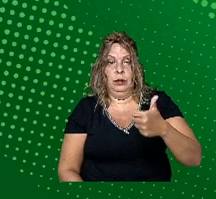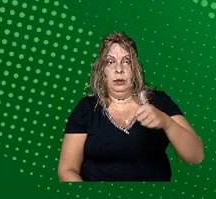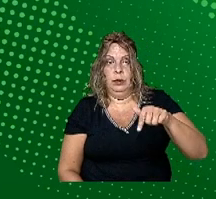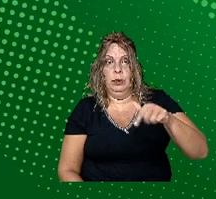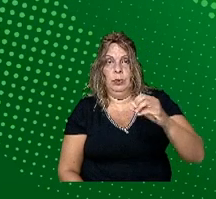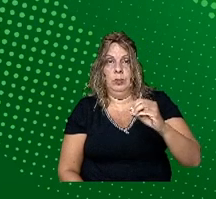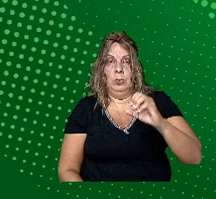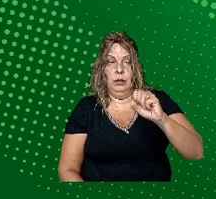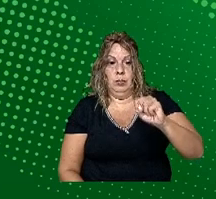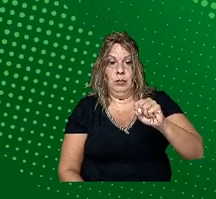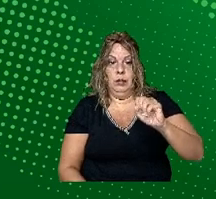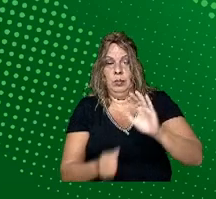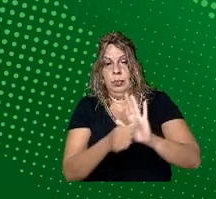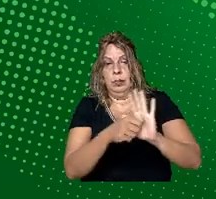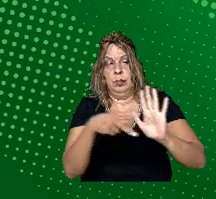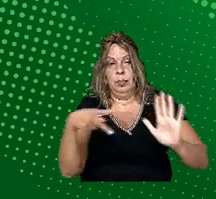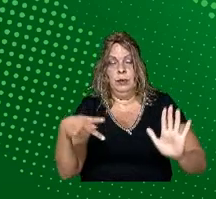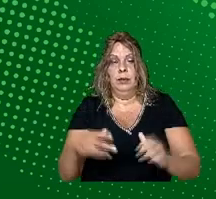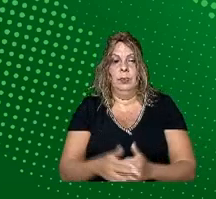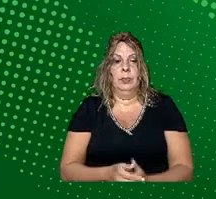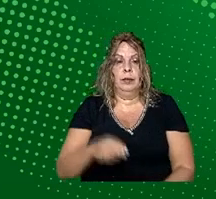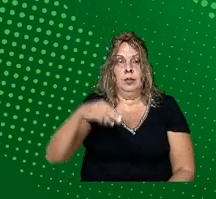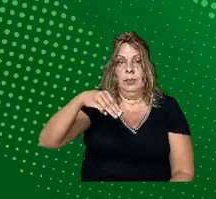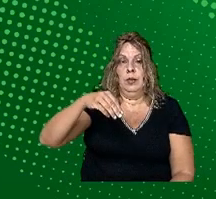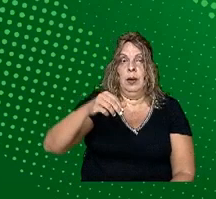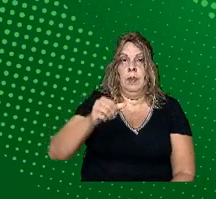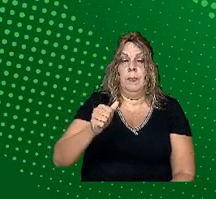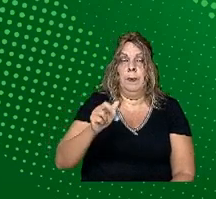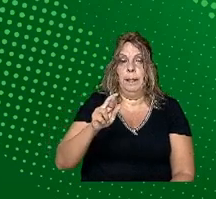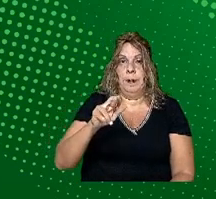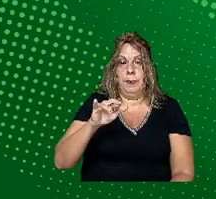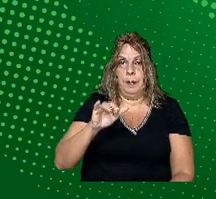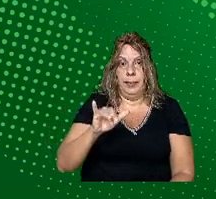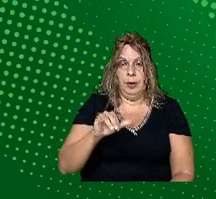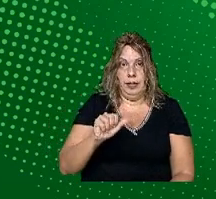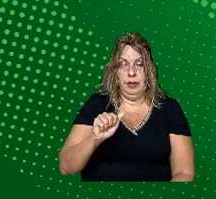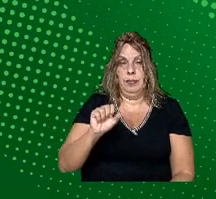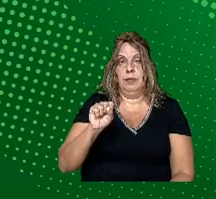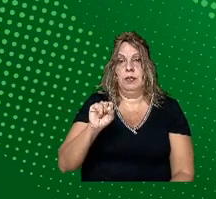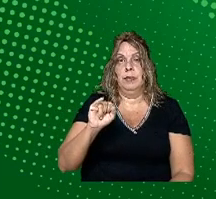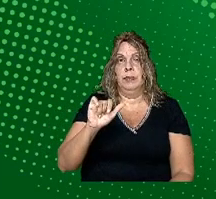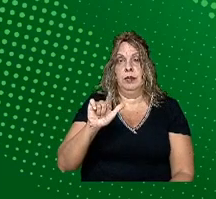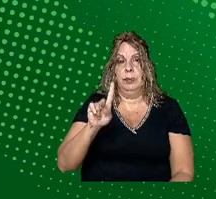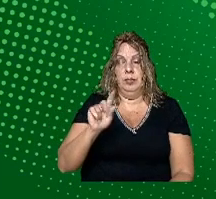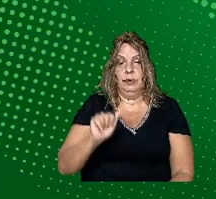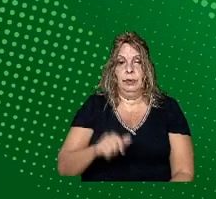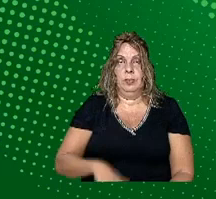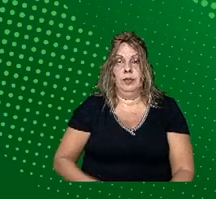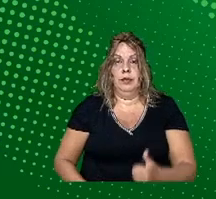321708, é Tim Tim, é no Digital, Maria Silva, de Socorro, Parque dos Faróis, levou online.